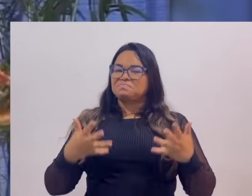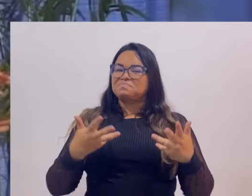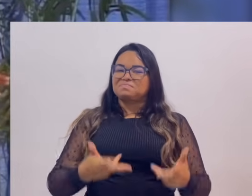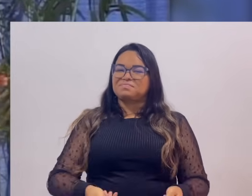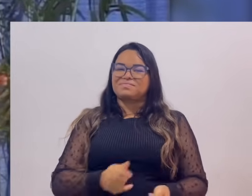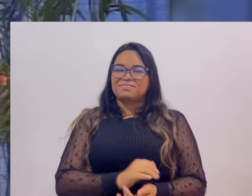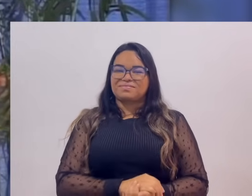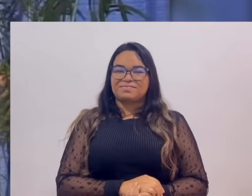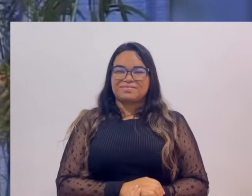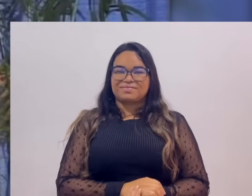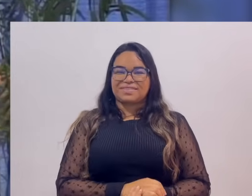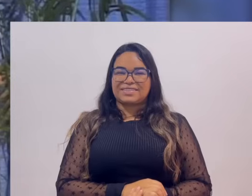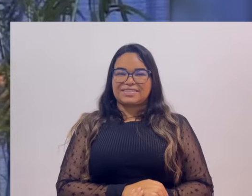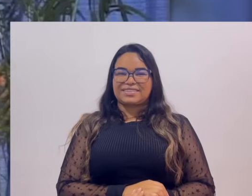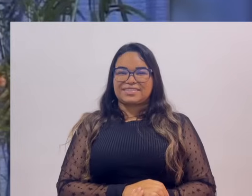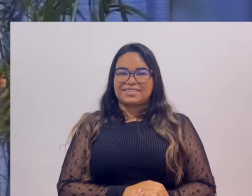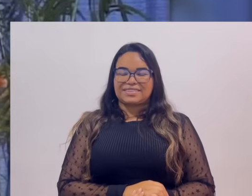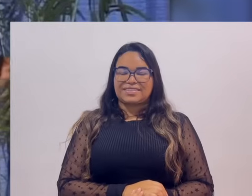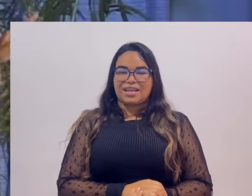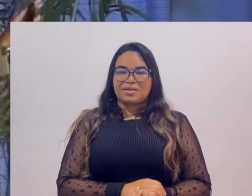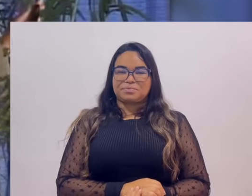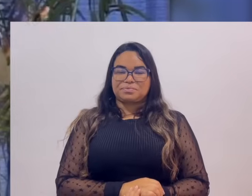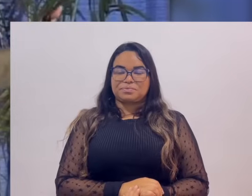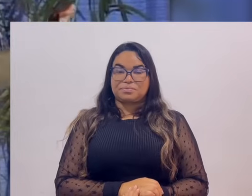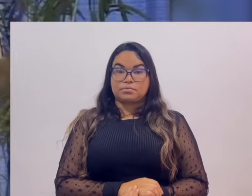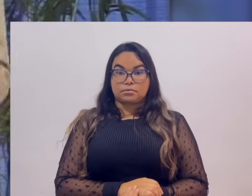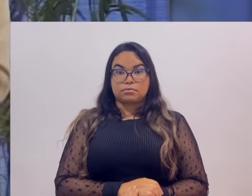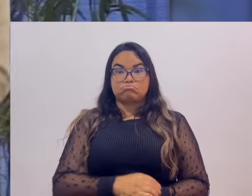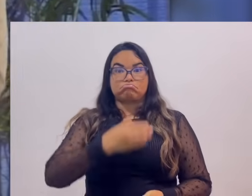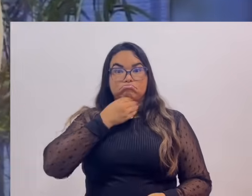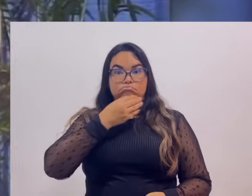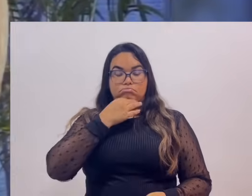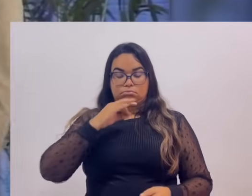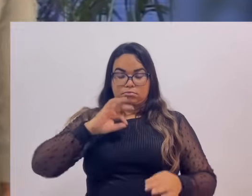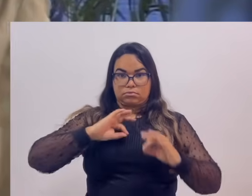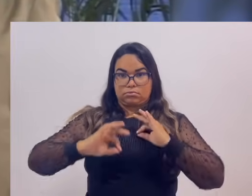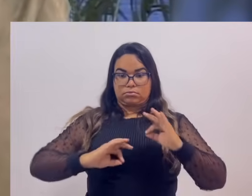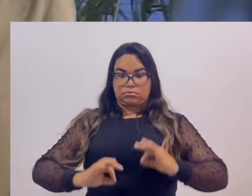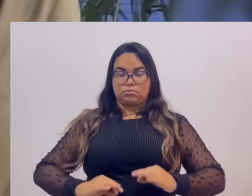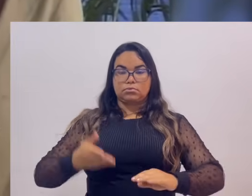elevada quanto a sua misericórdia incrível